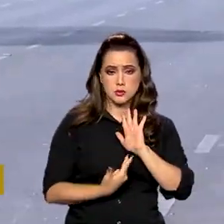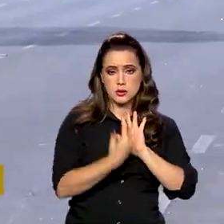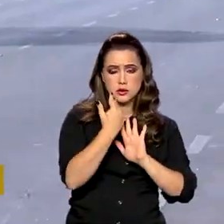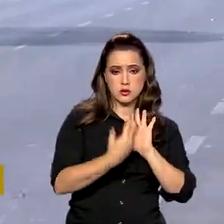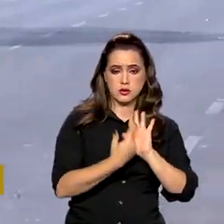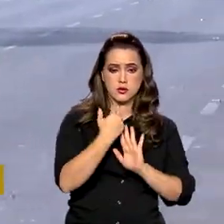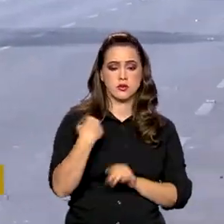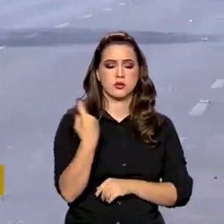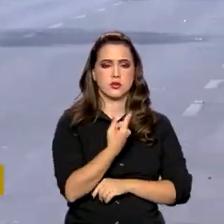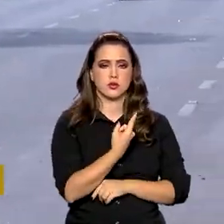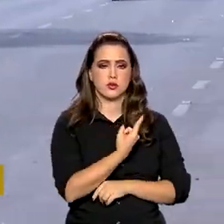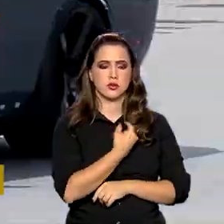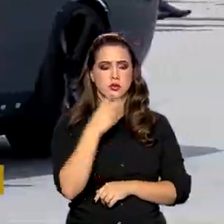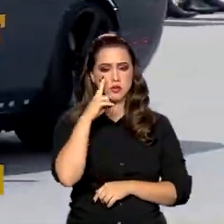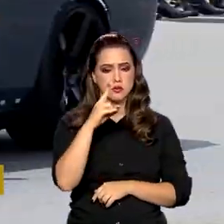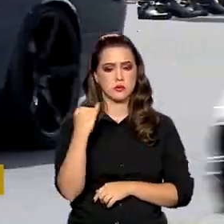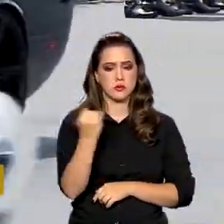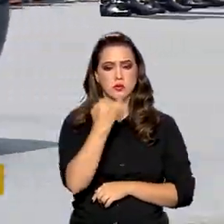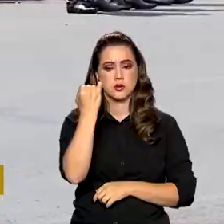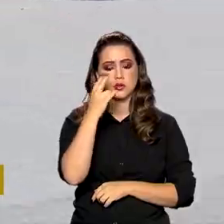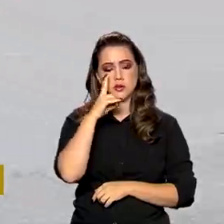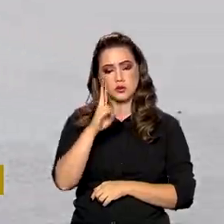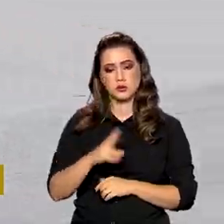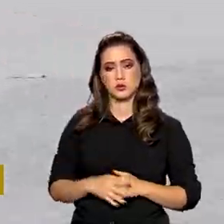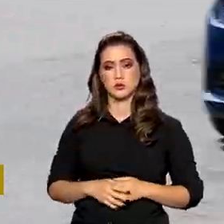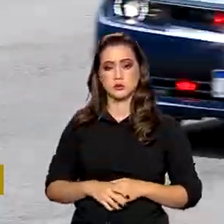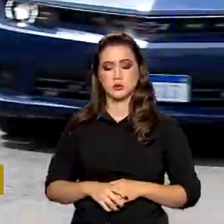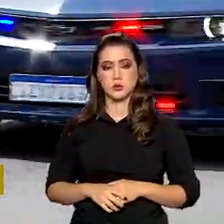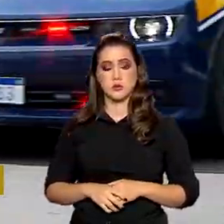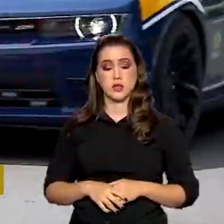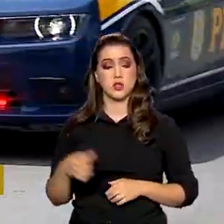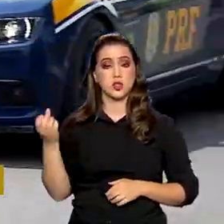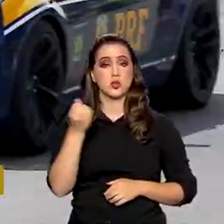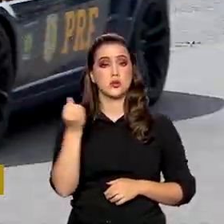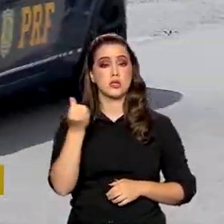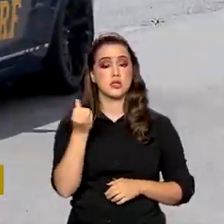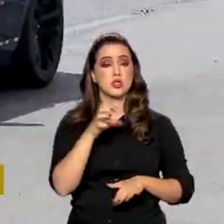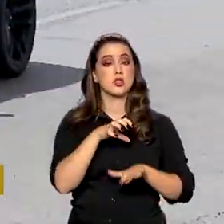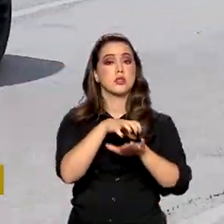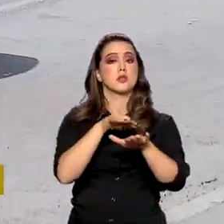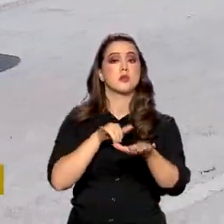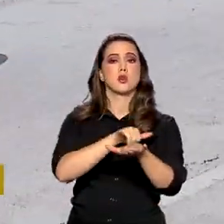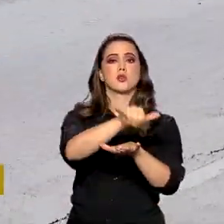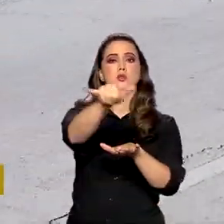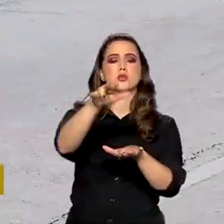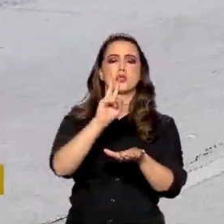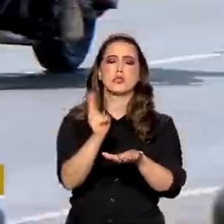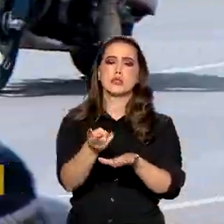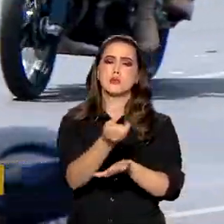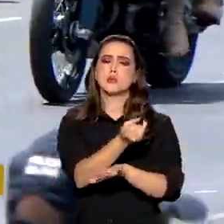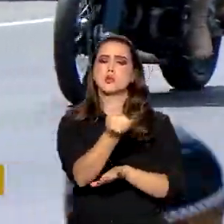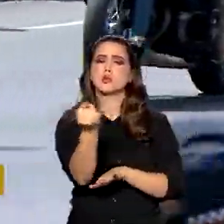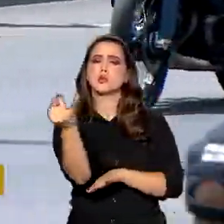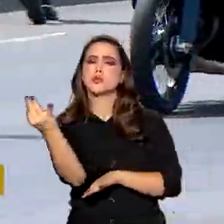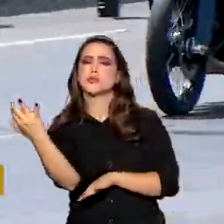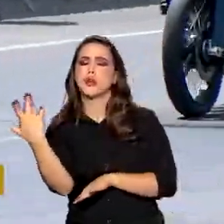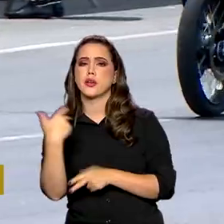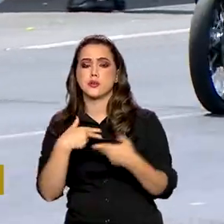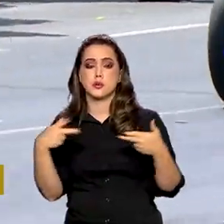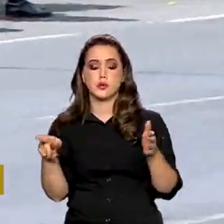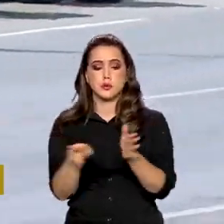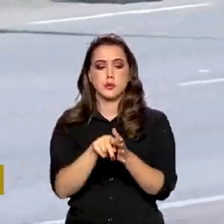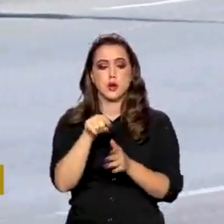Aqui temos um esquadrão, o 6º esquadrão de transporte aéreo, que realiza toda semana diversos transportes. Vocês